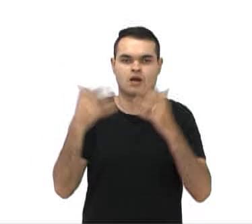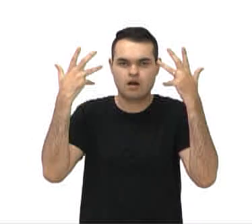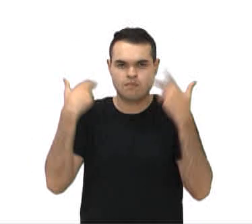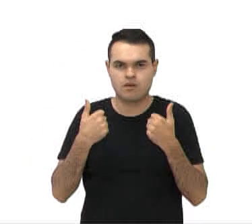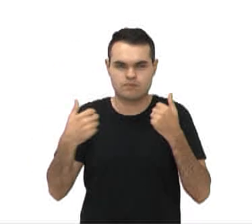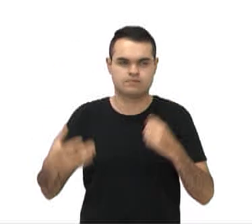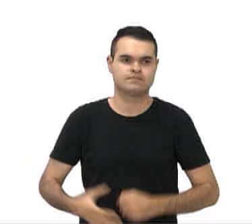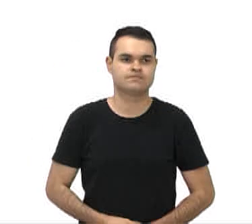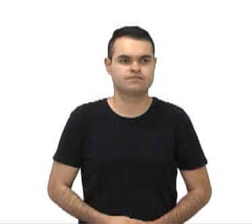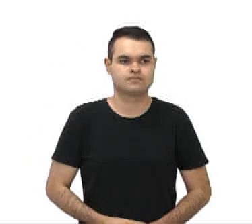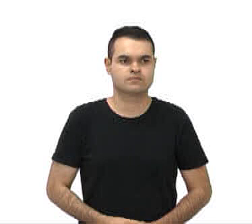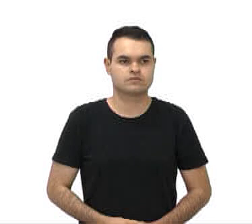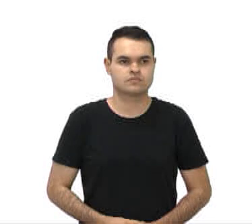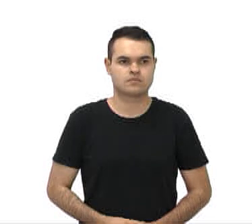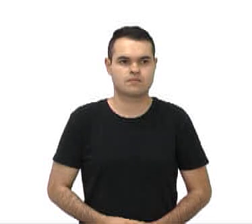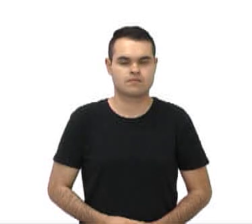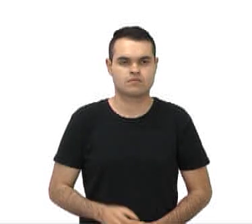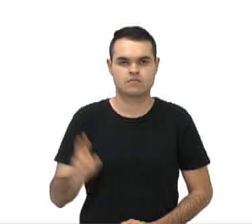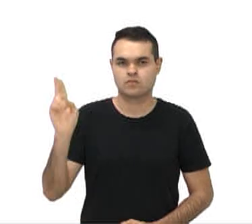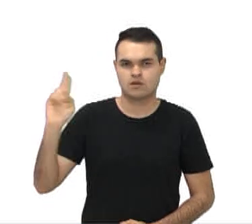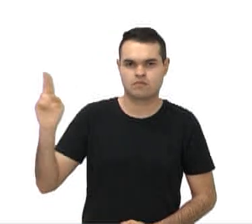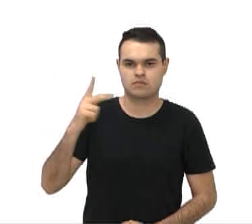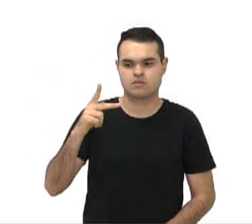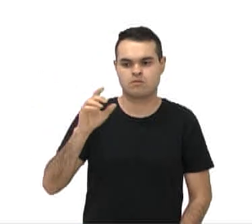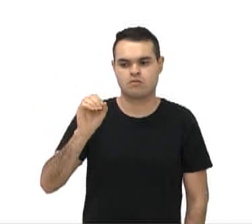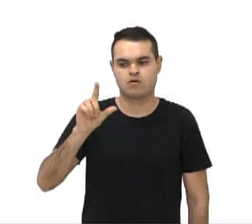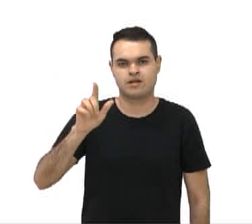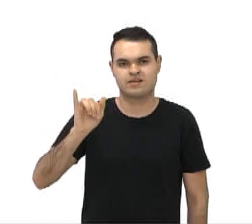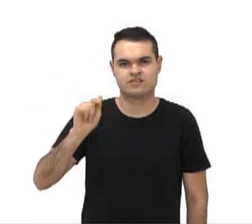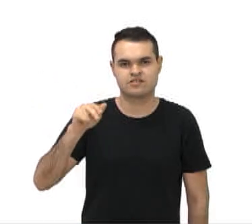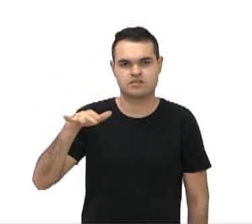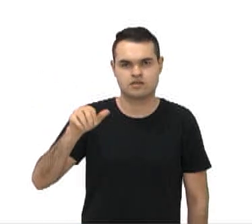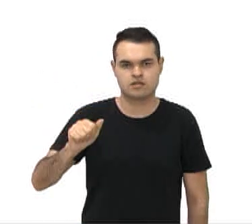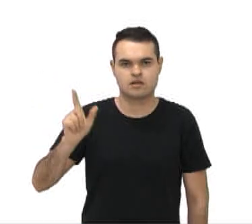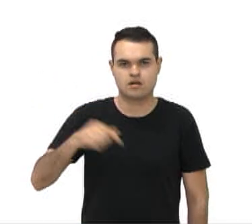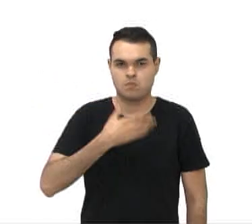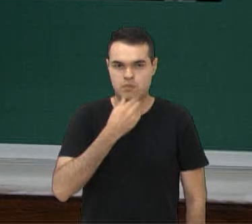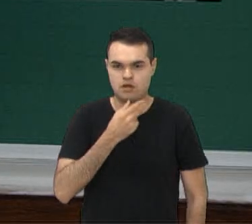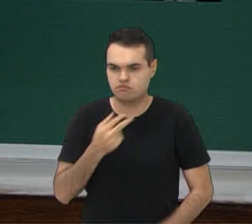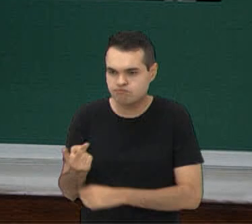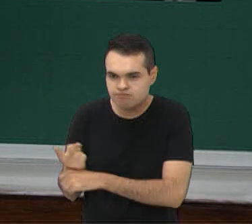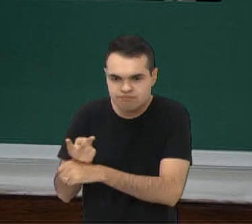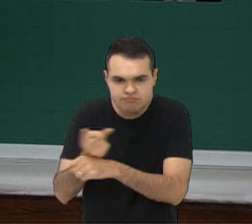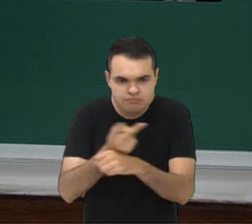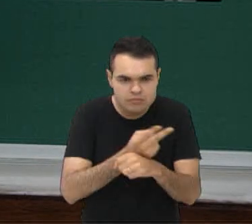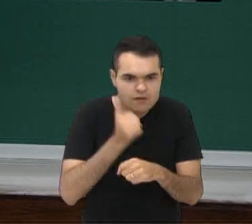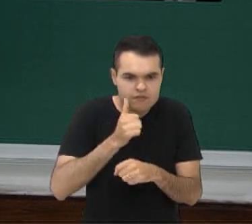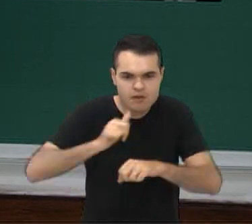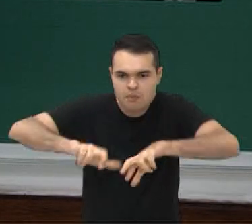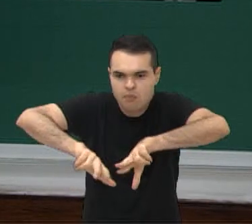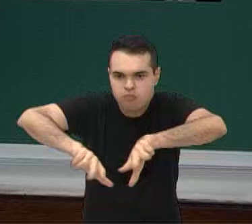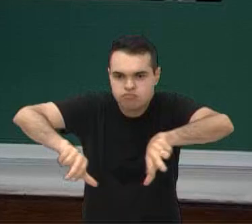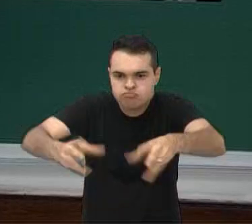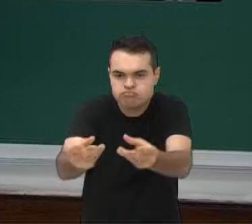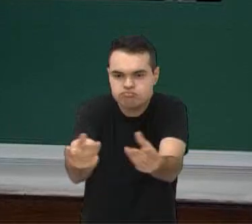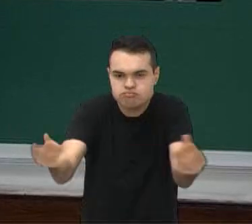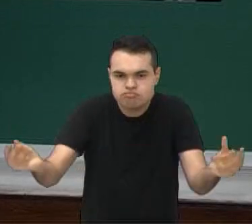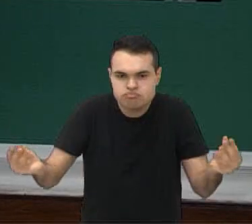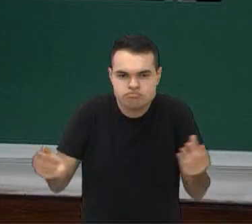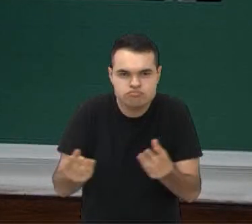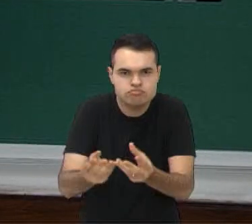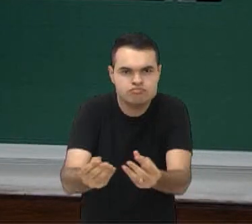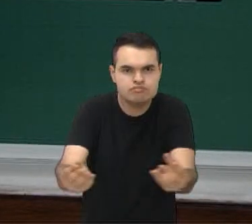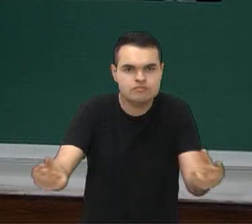Então, eu tenho aqui a poliginia. Tá? Os machos, eles procuram fêmeas, ou seja, eles têm várias fêmeas. Nesse caso, a gente vai ter